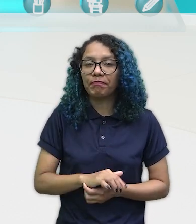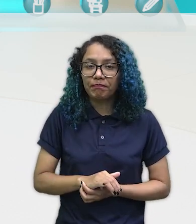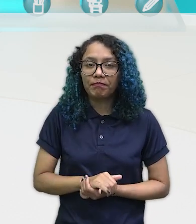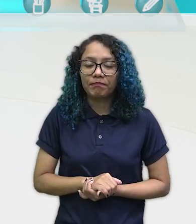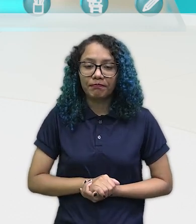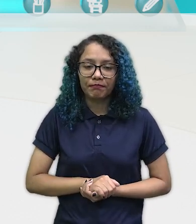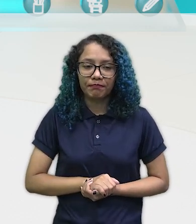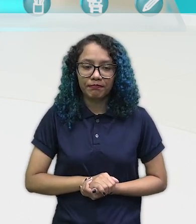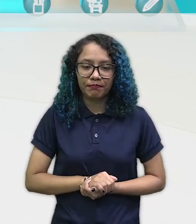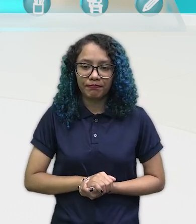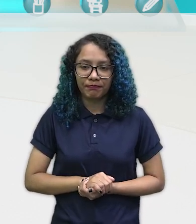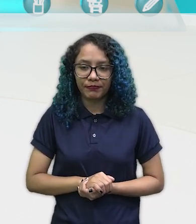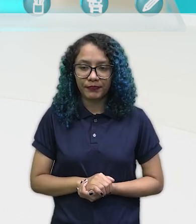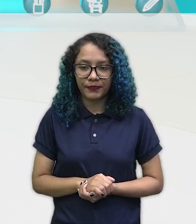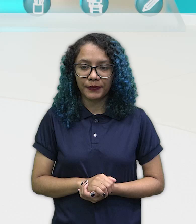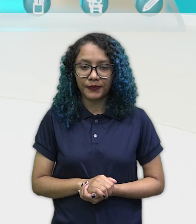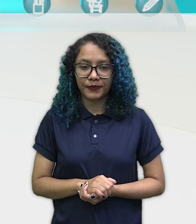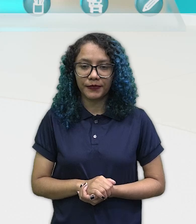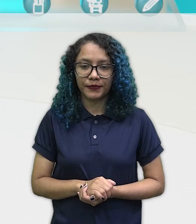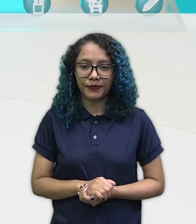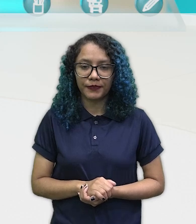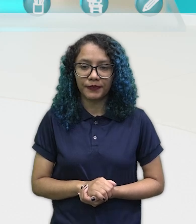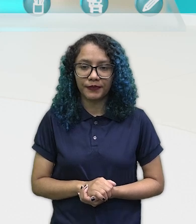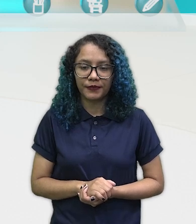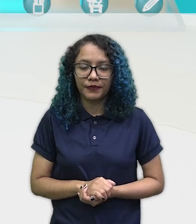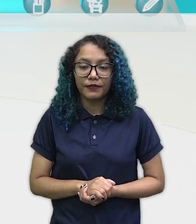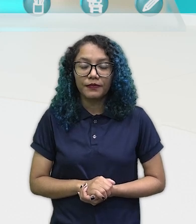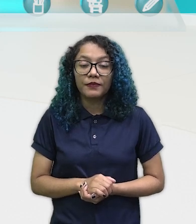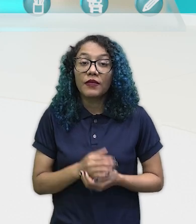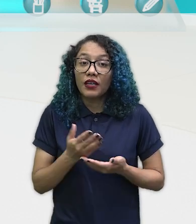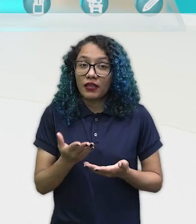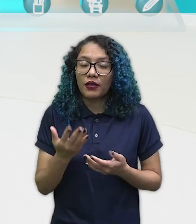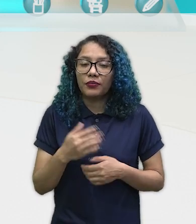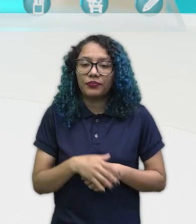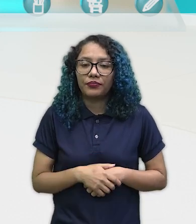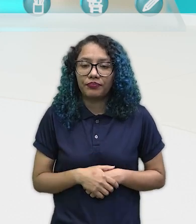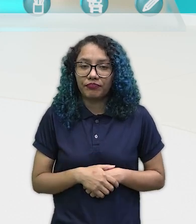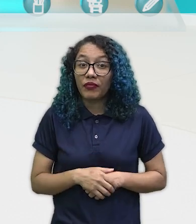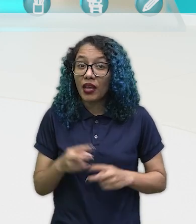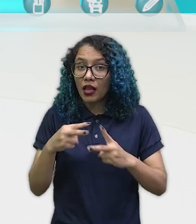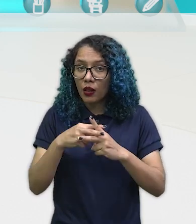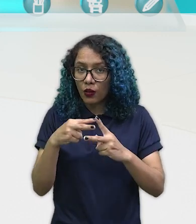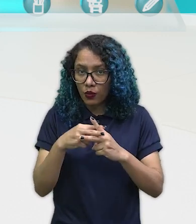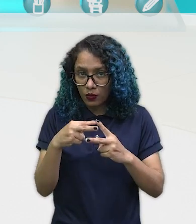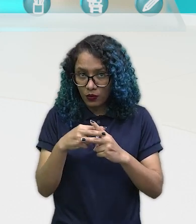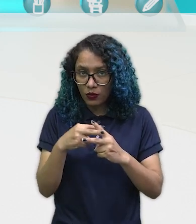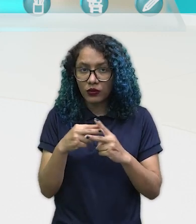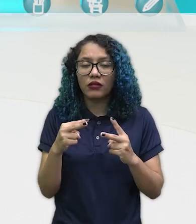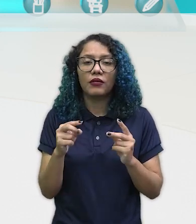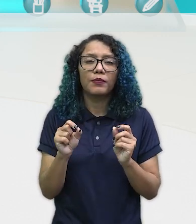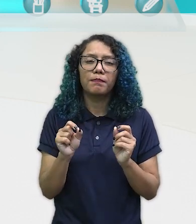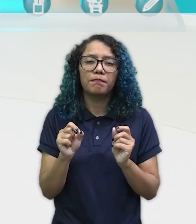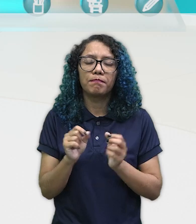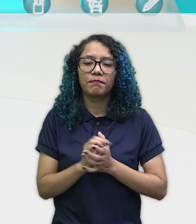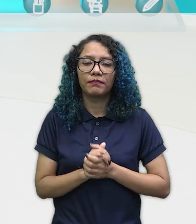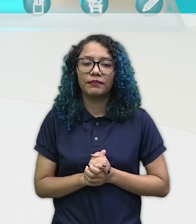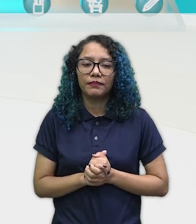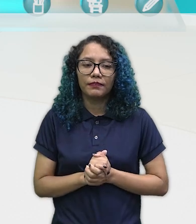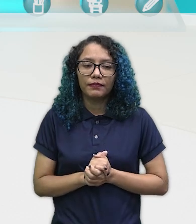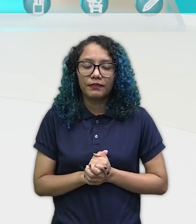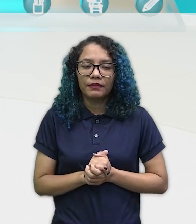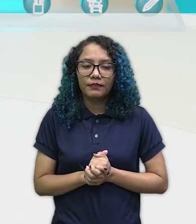objetivos. Essa parte aí da prática corporal, chamada de lutas, né, que foi denominada